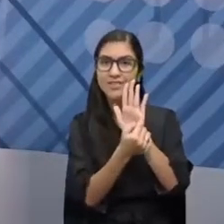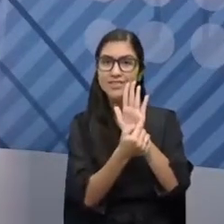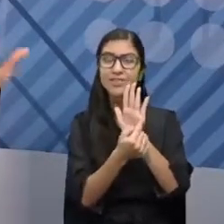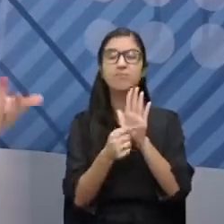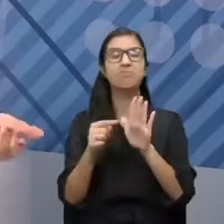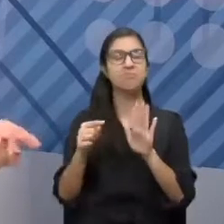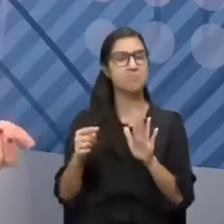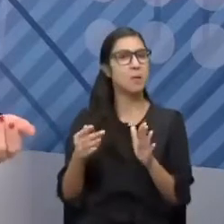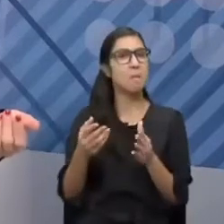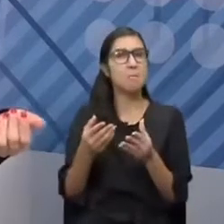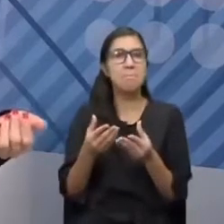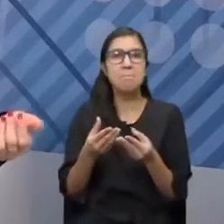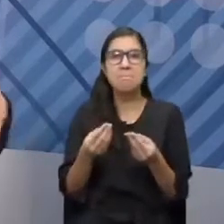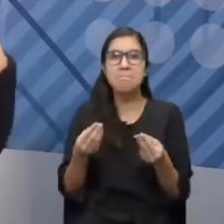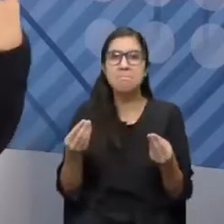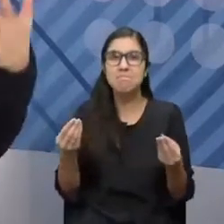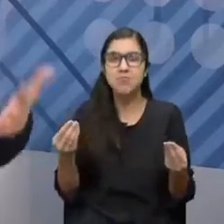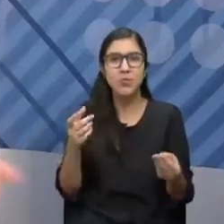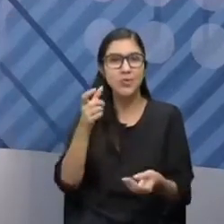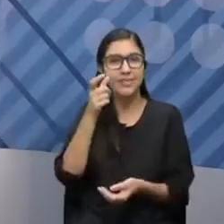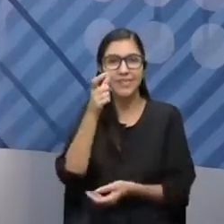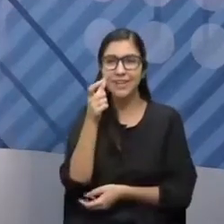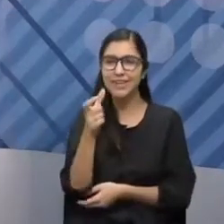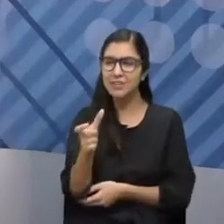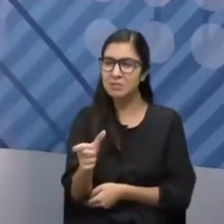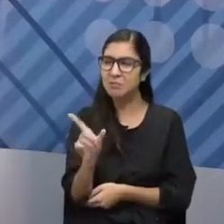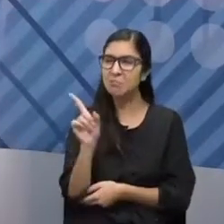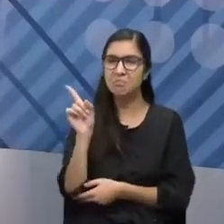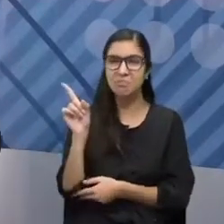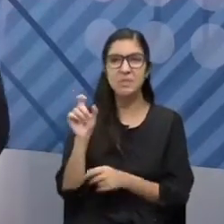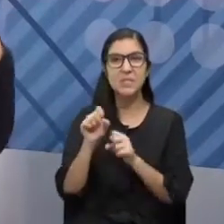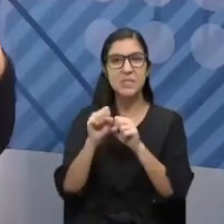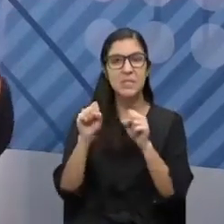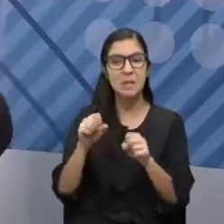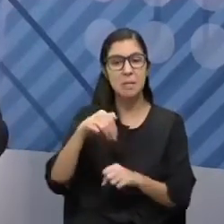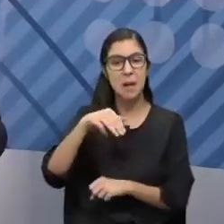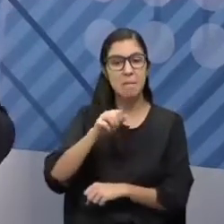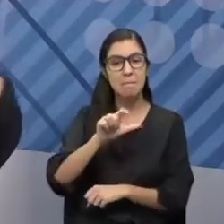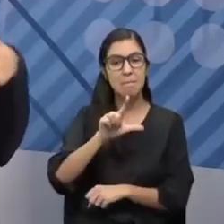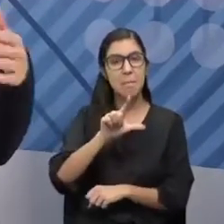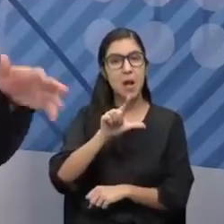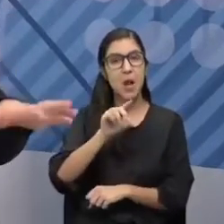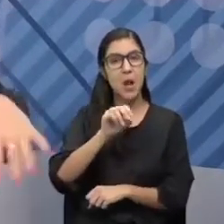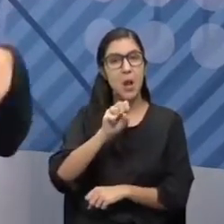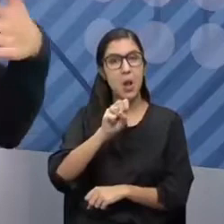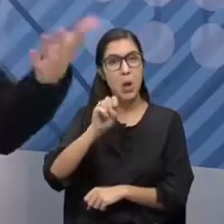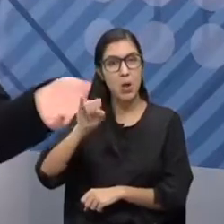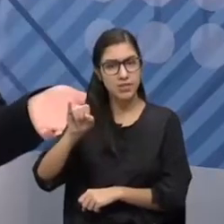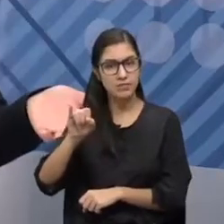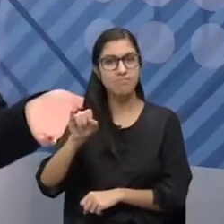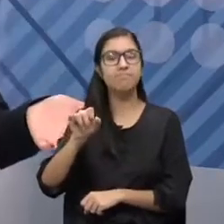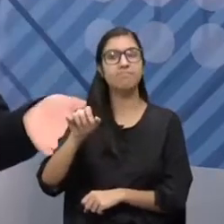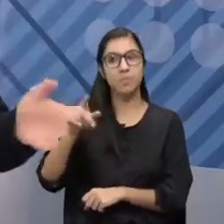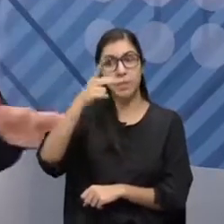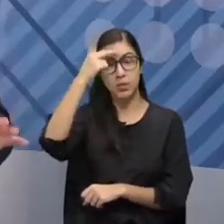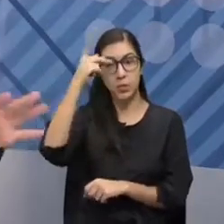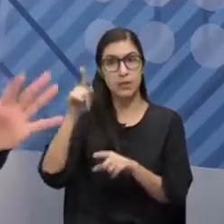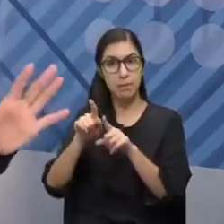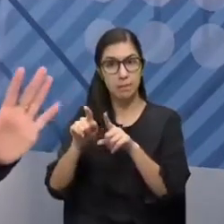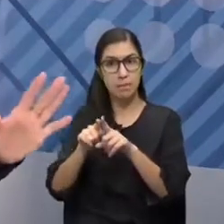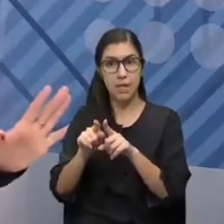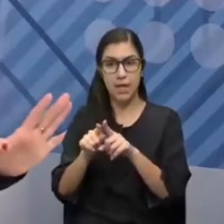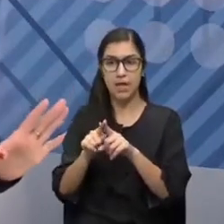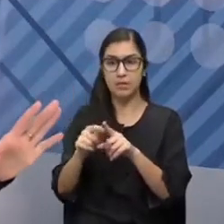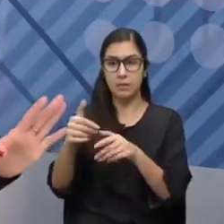é extremamente interessante o sistema Malossi, se bem ensinado para alguém também adquirido, é